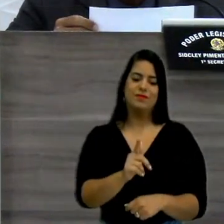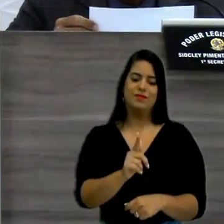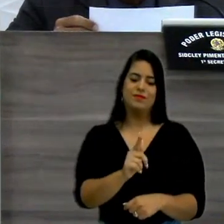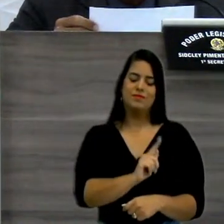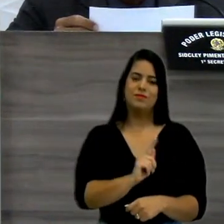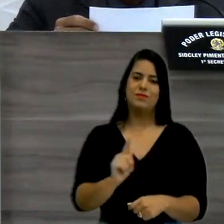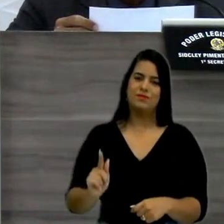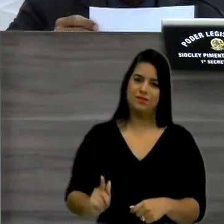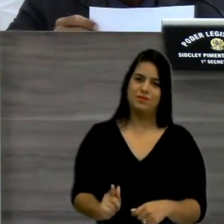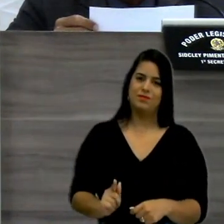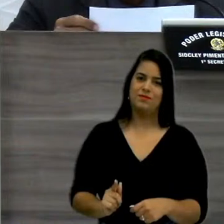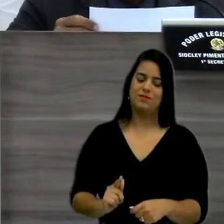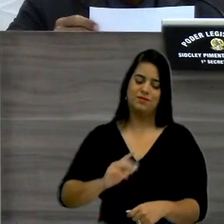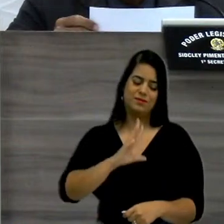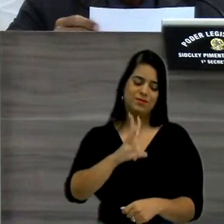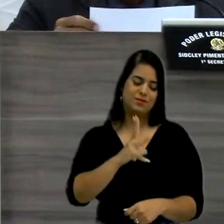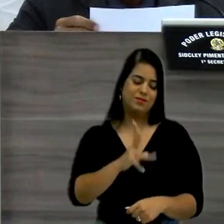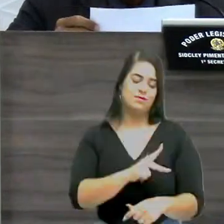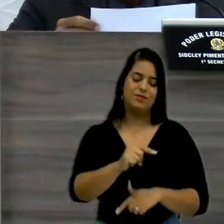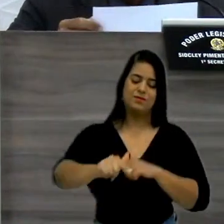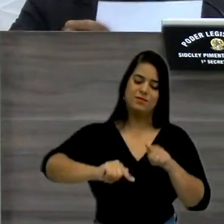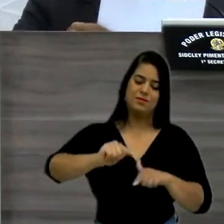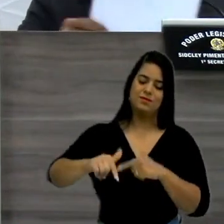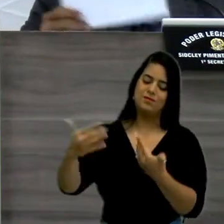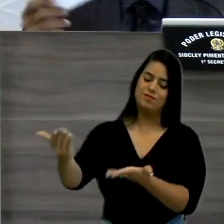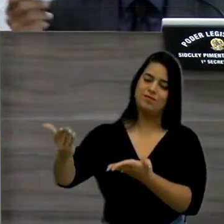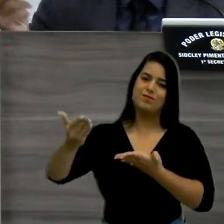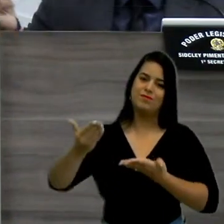trabalho agradece as honrosas presenças de Vossas Excelências.